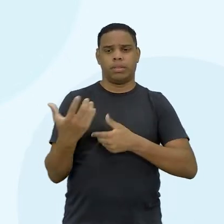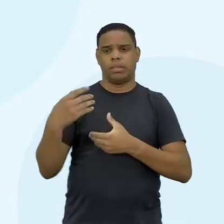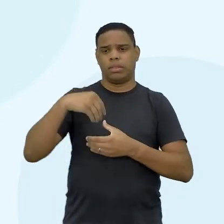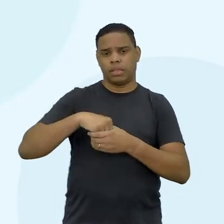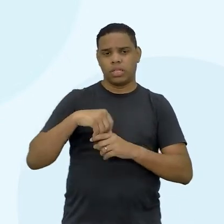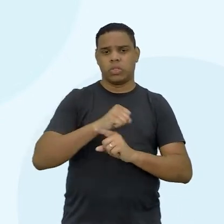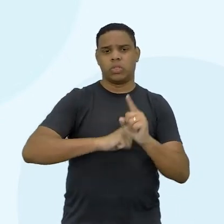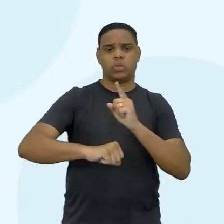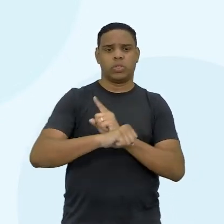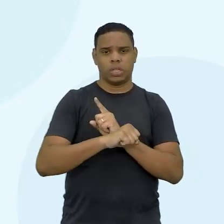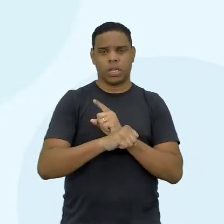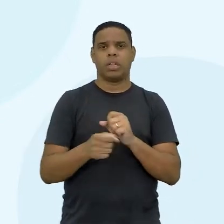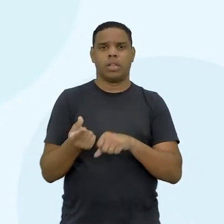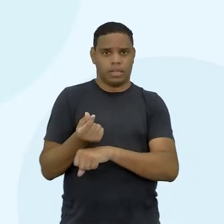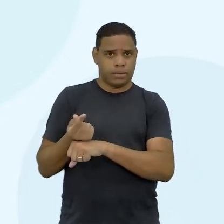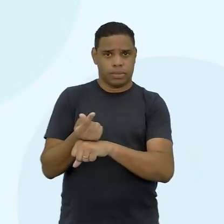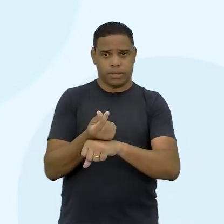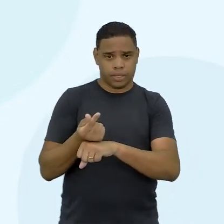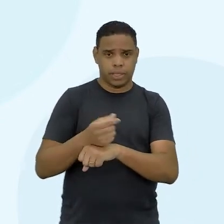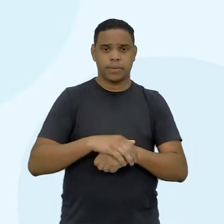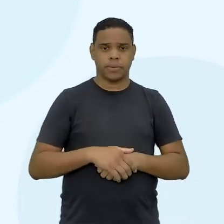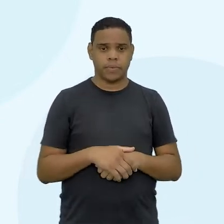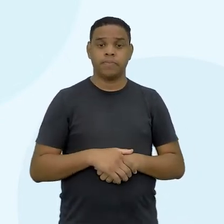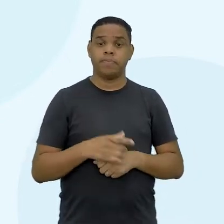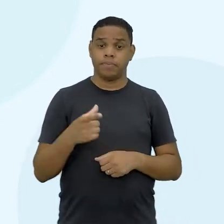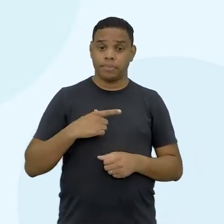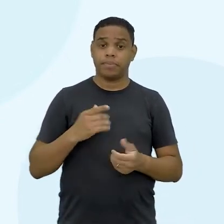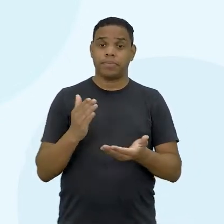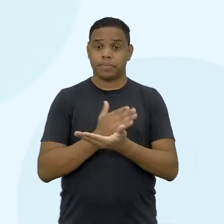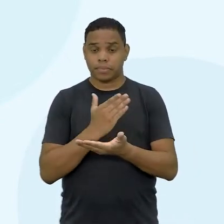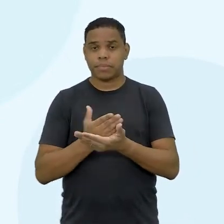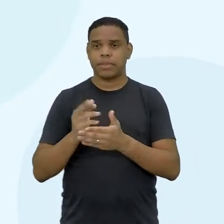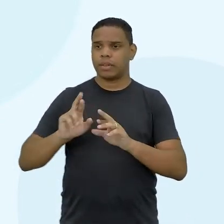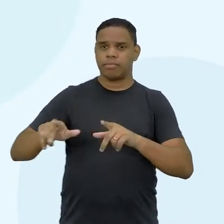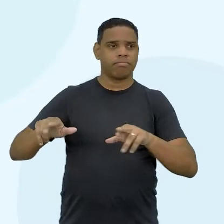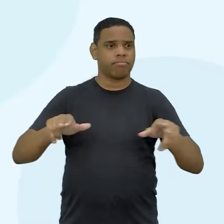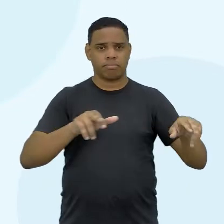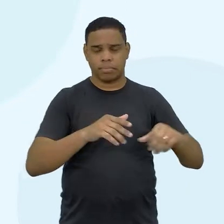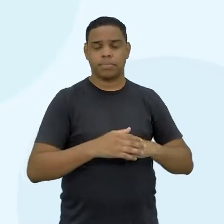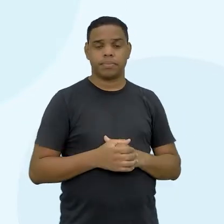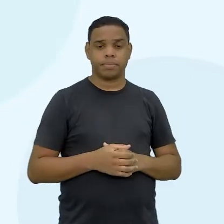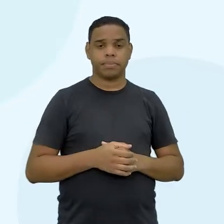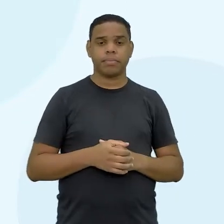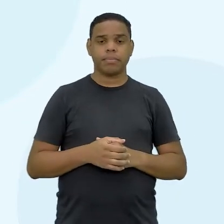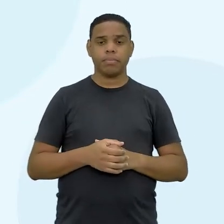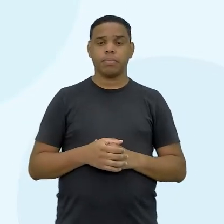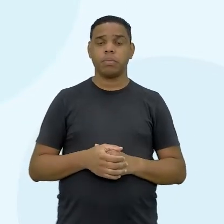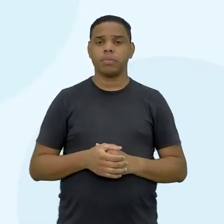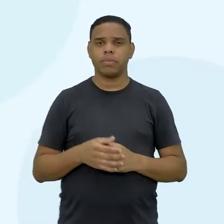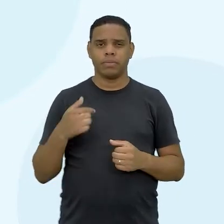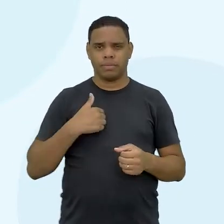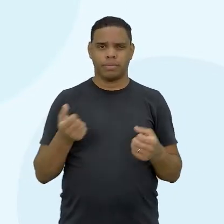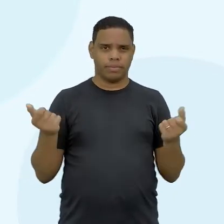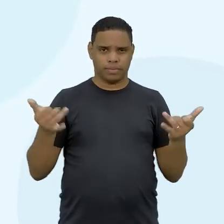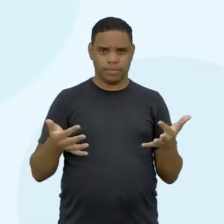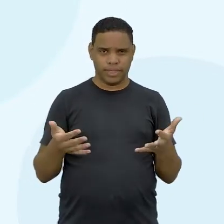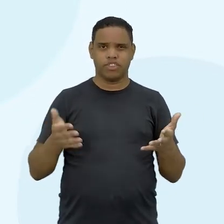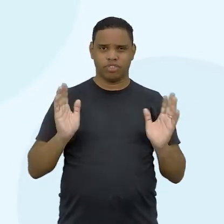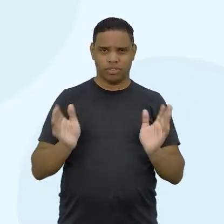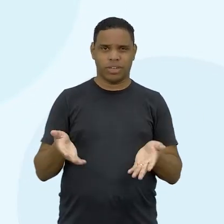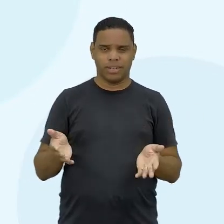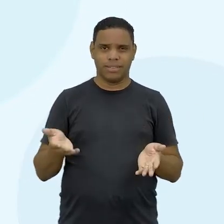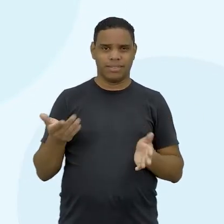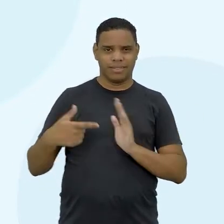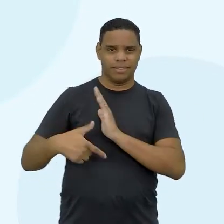da sociedade capitalista, o que os torna indiferentes uns aos outros. Isso eu já deixei um pouquinho entrevisto, né, pelo